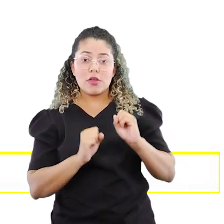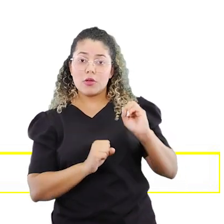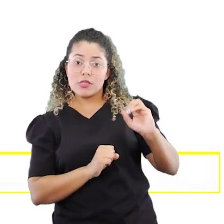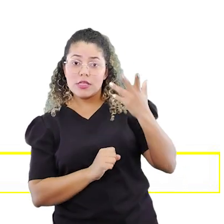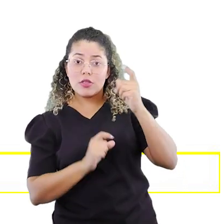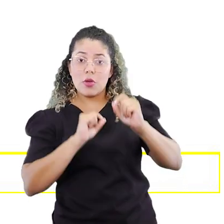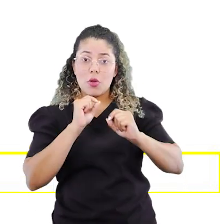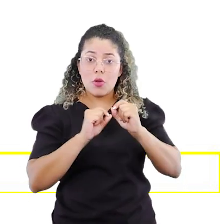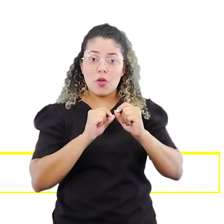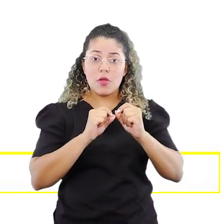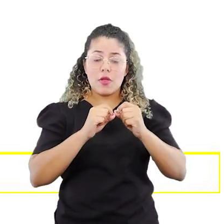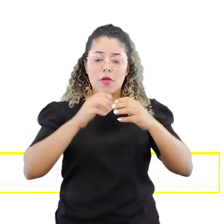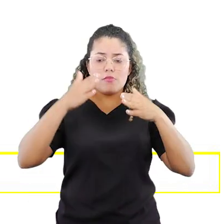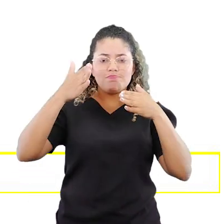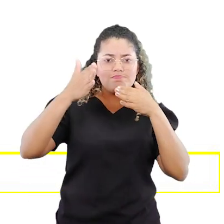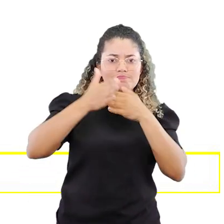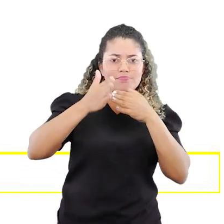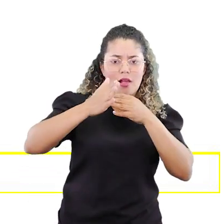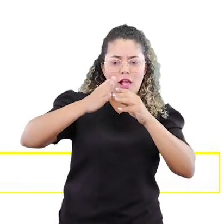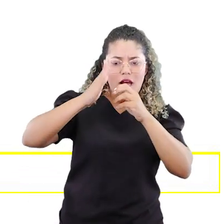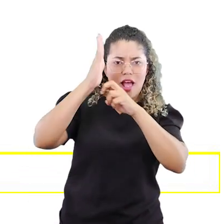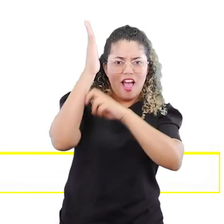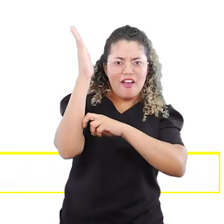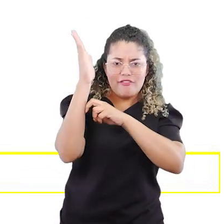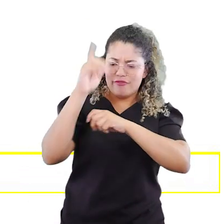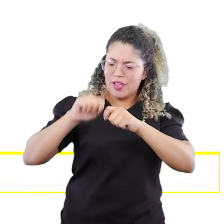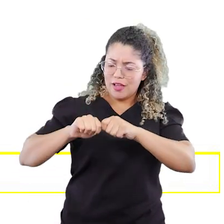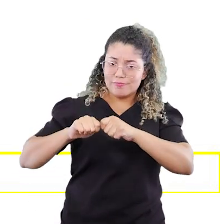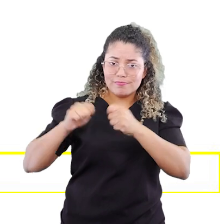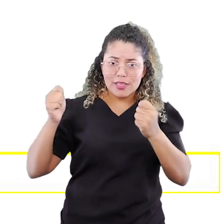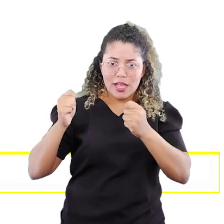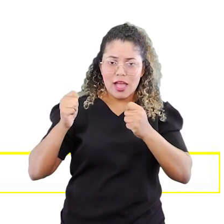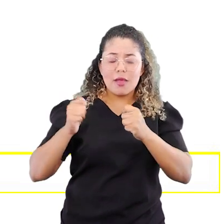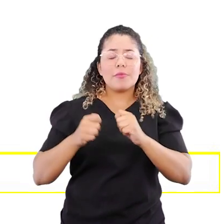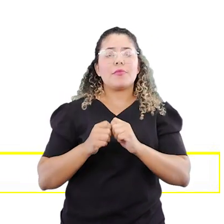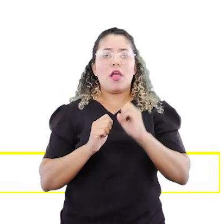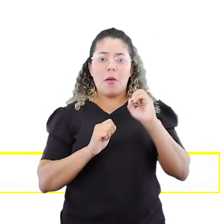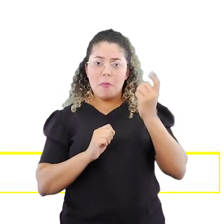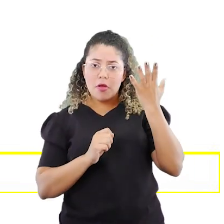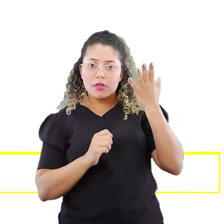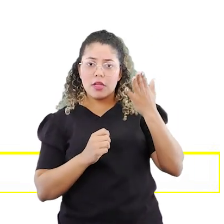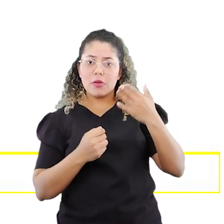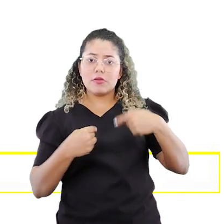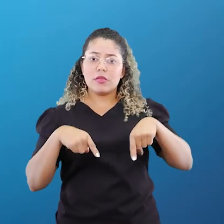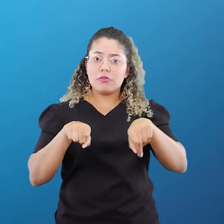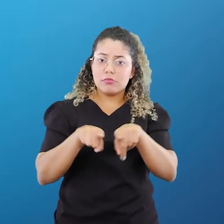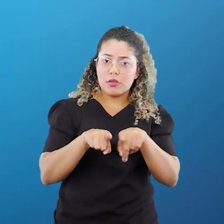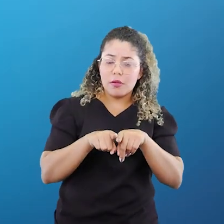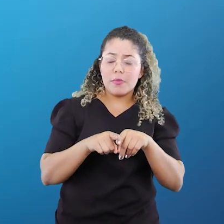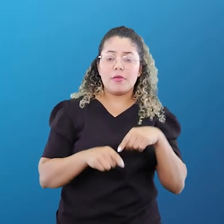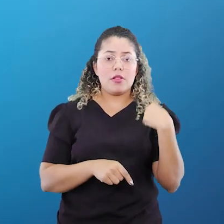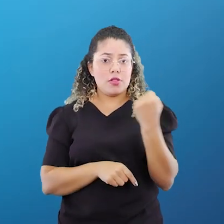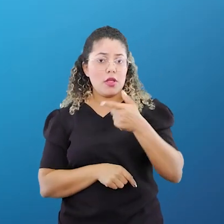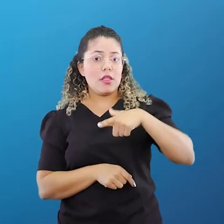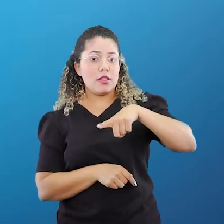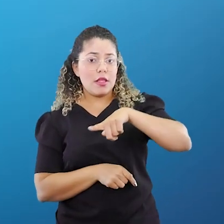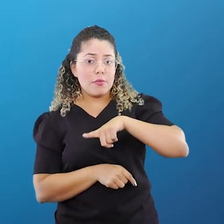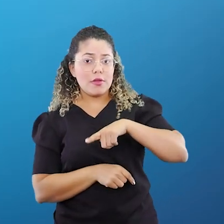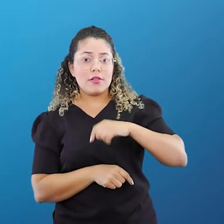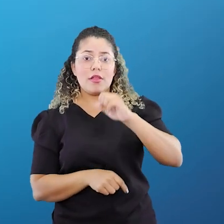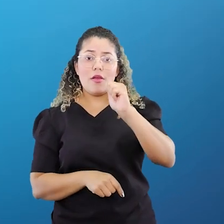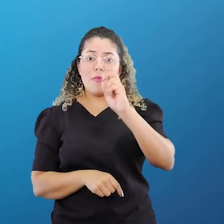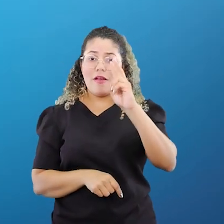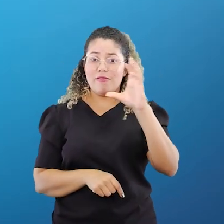quando acontece por uma obstrução de uma artéria, de um vaso, que pode acontecer por um trombo. E nós também temos o